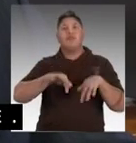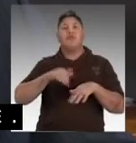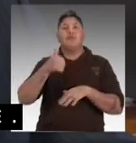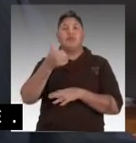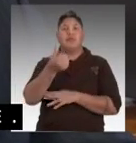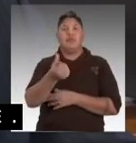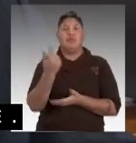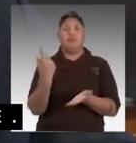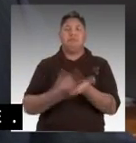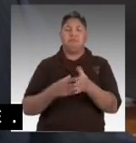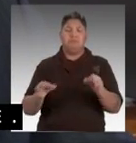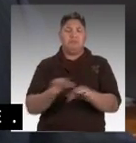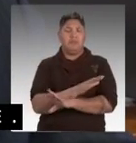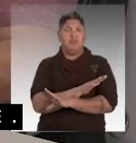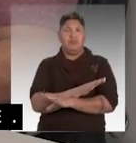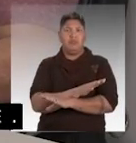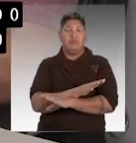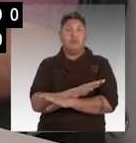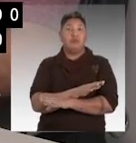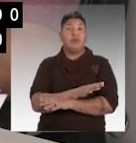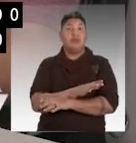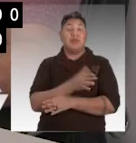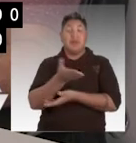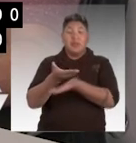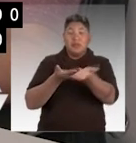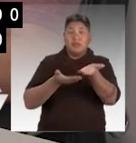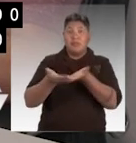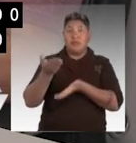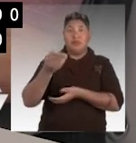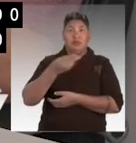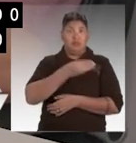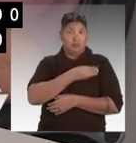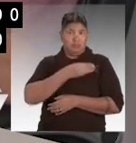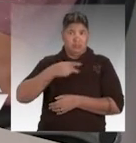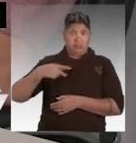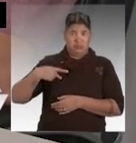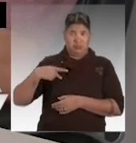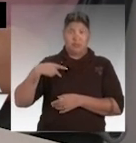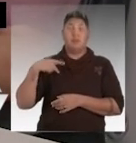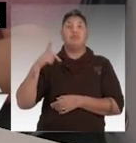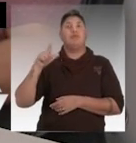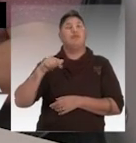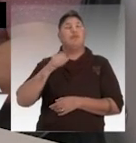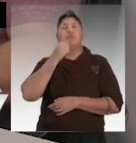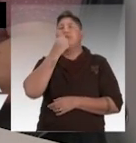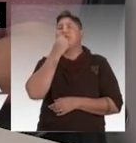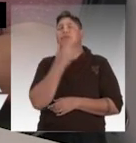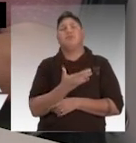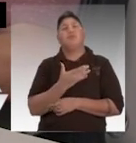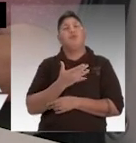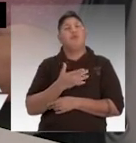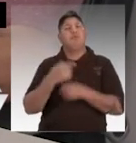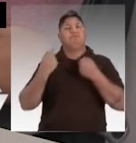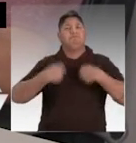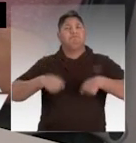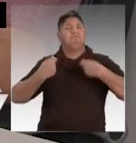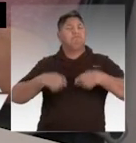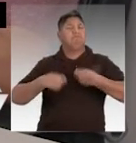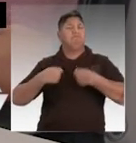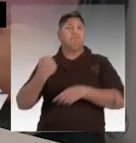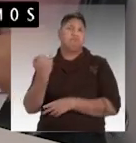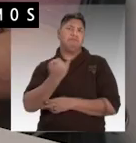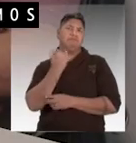16 acordos totalmente. E a intermediação do Ministério Público foi muito sensata, muito